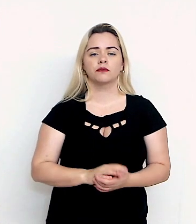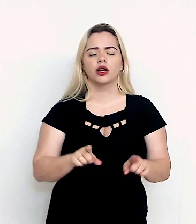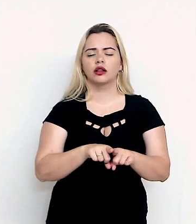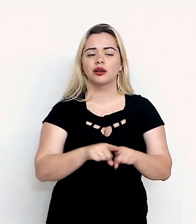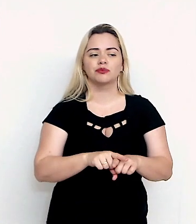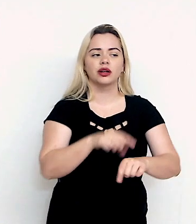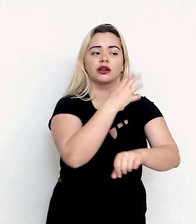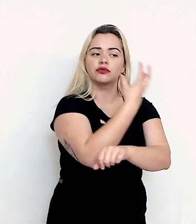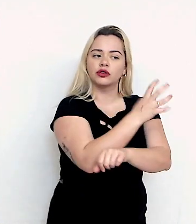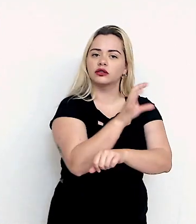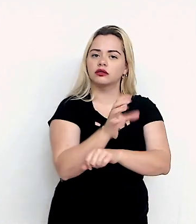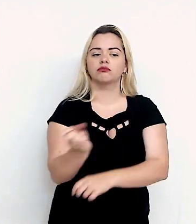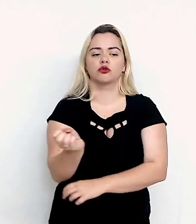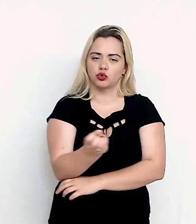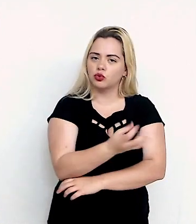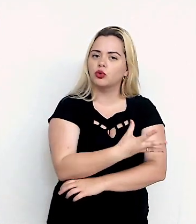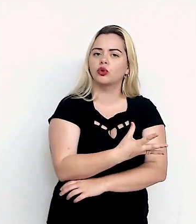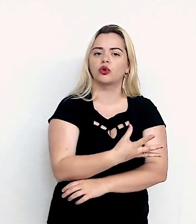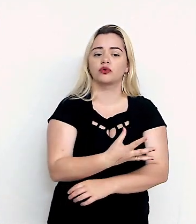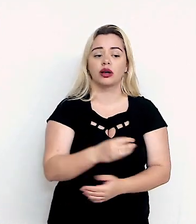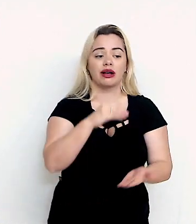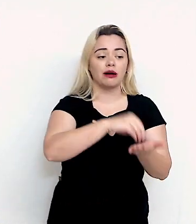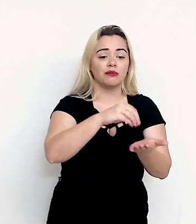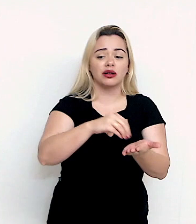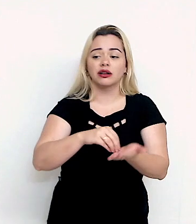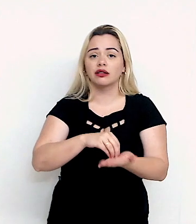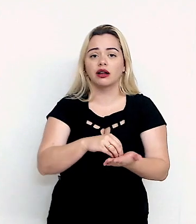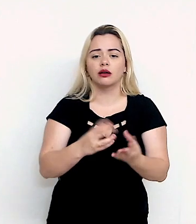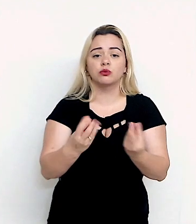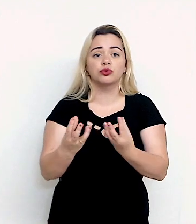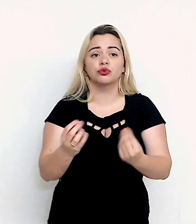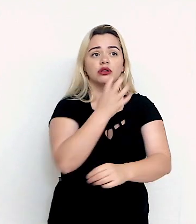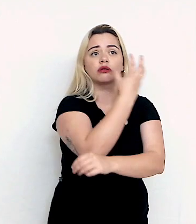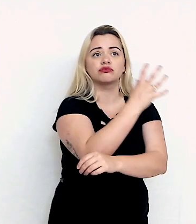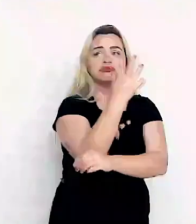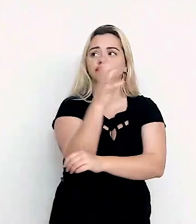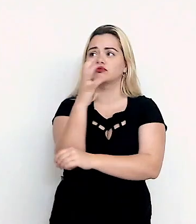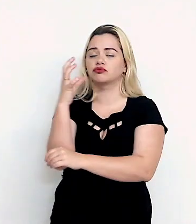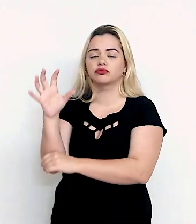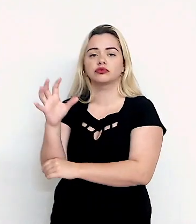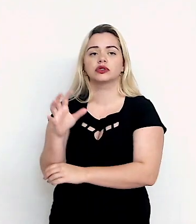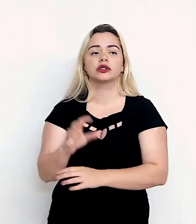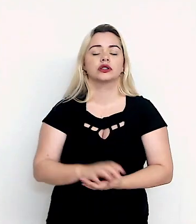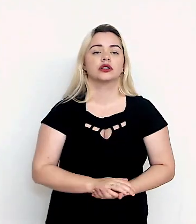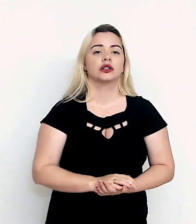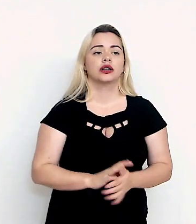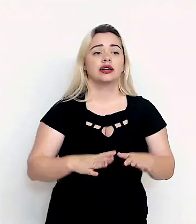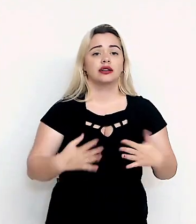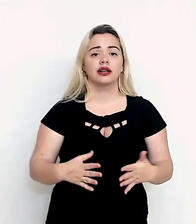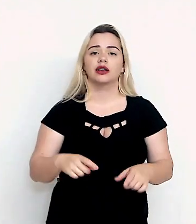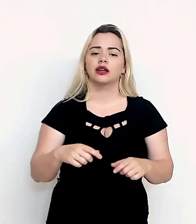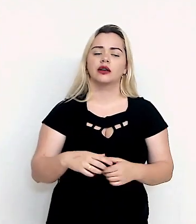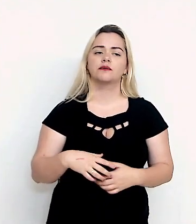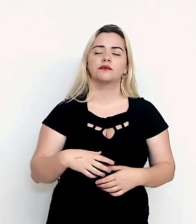reflorestamento se eu não me engano acho que querem implantar não sei quantos bilhões de árvore várias coisas esse dia eles de fato tem Além